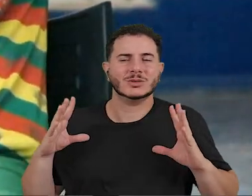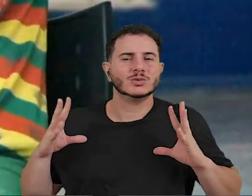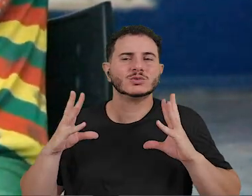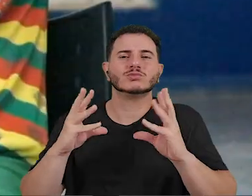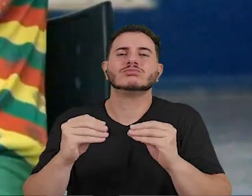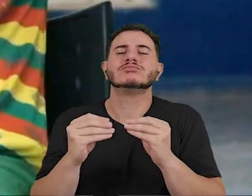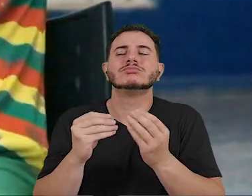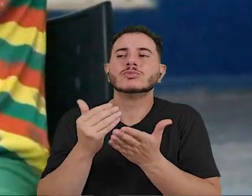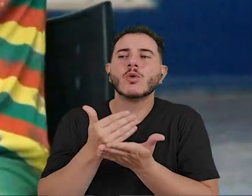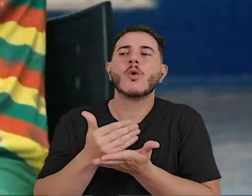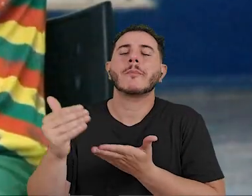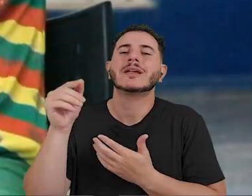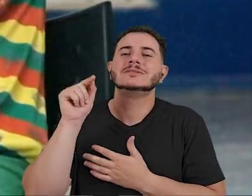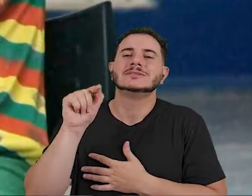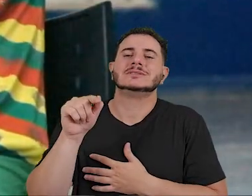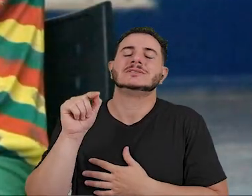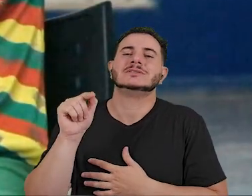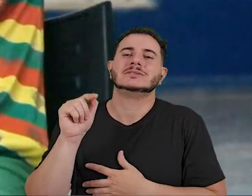começa.